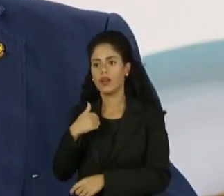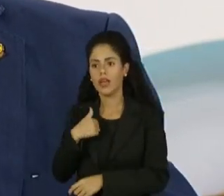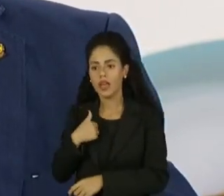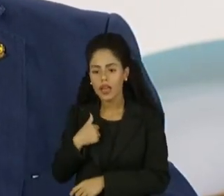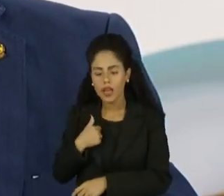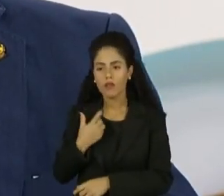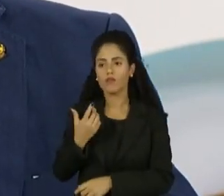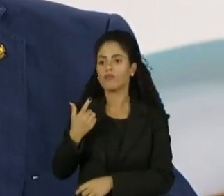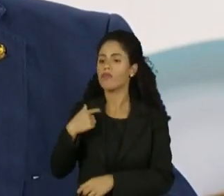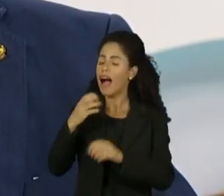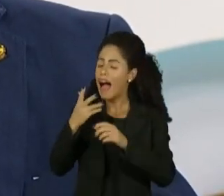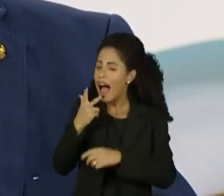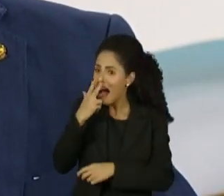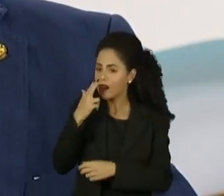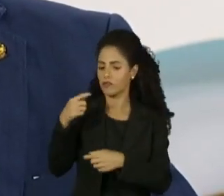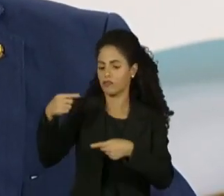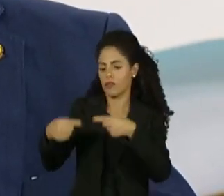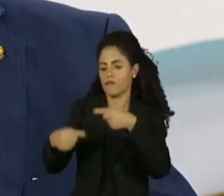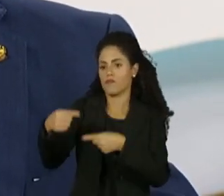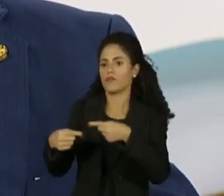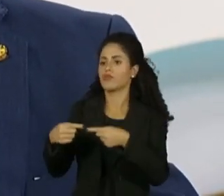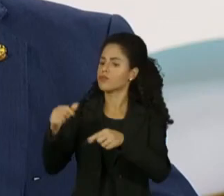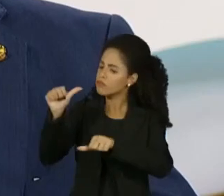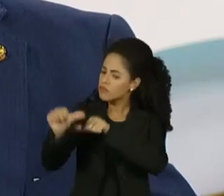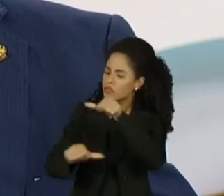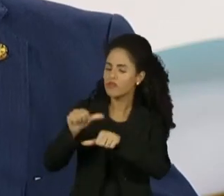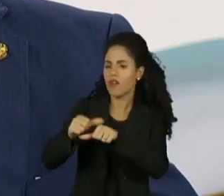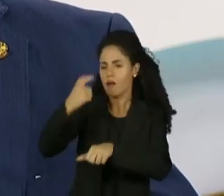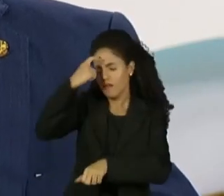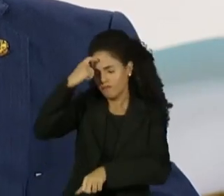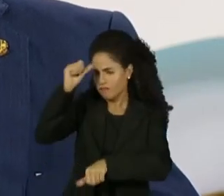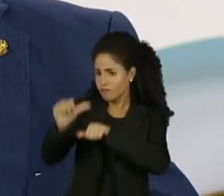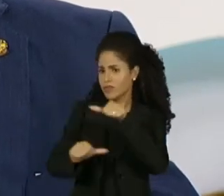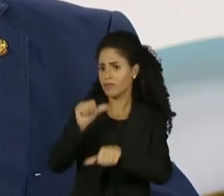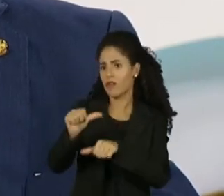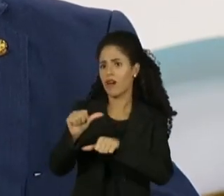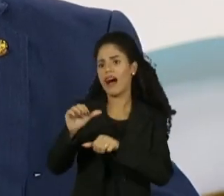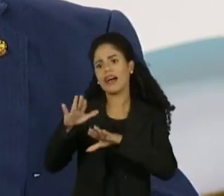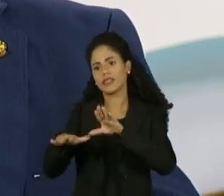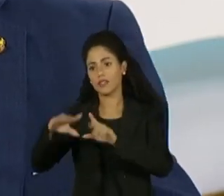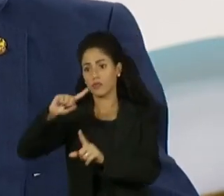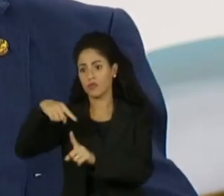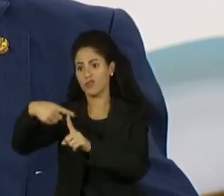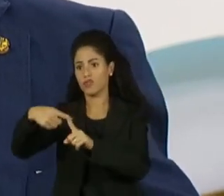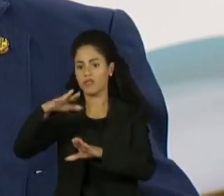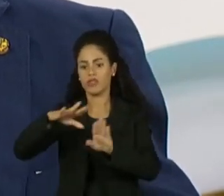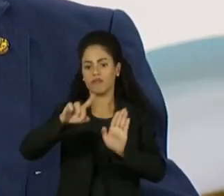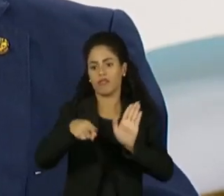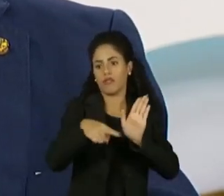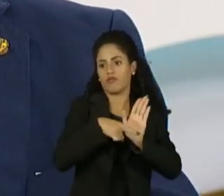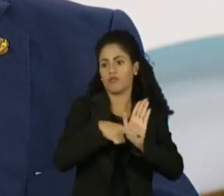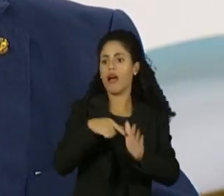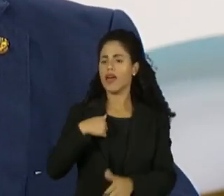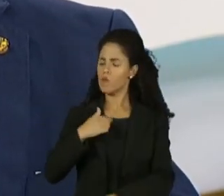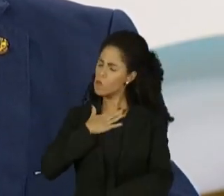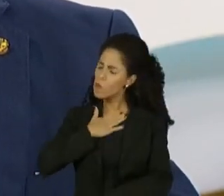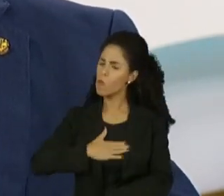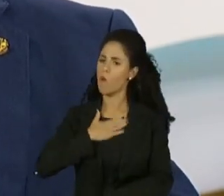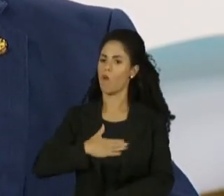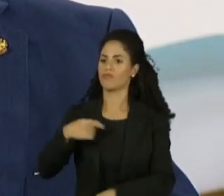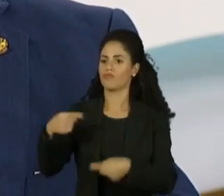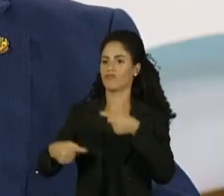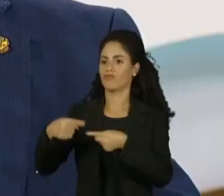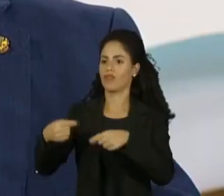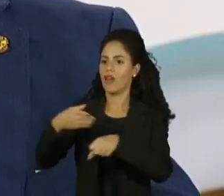um instrumento de transformação da sociedade e pode ser positivo ou negativo. Eu tenho o maior orgulho de fazer política.